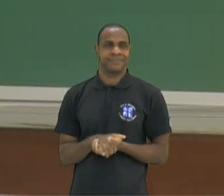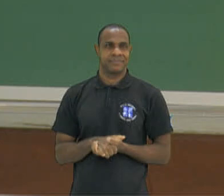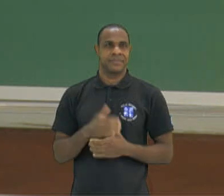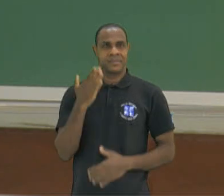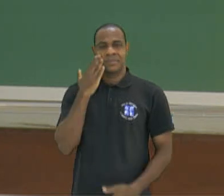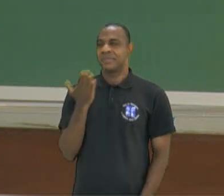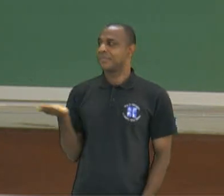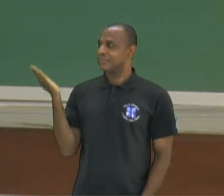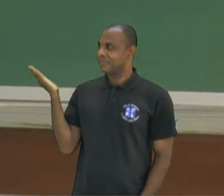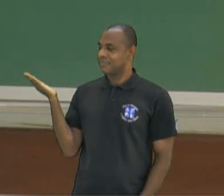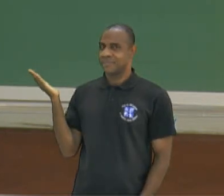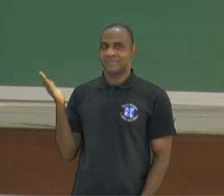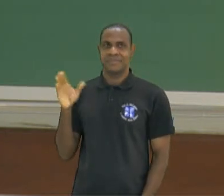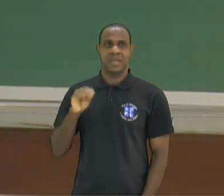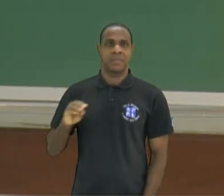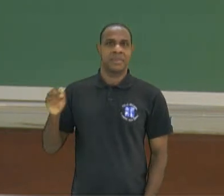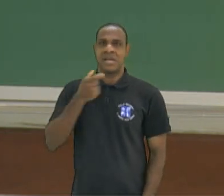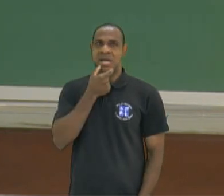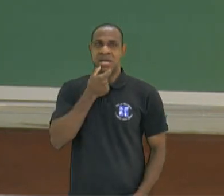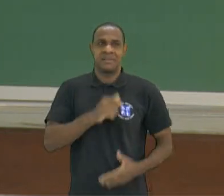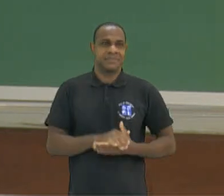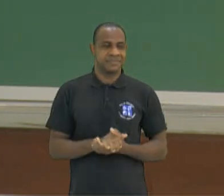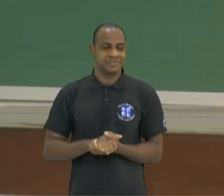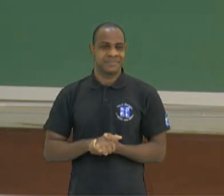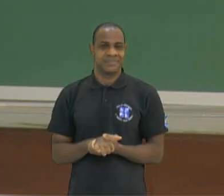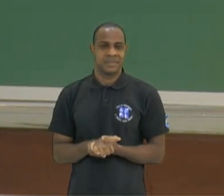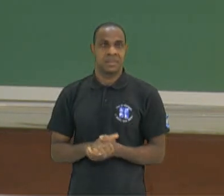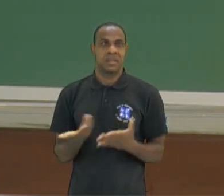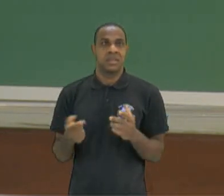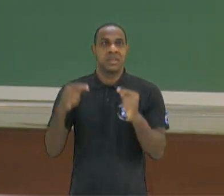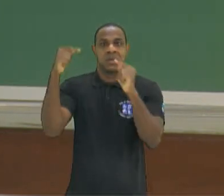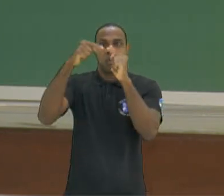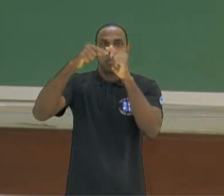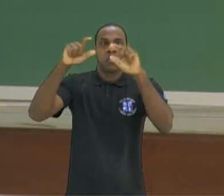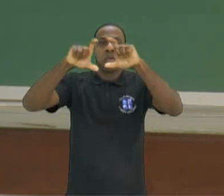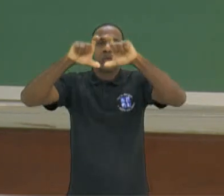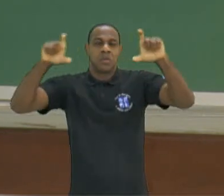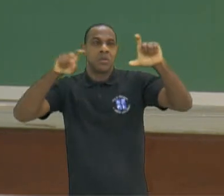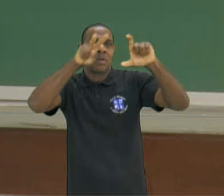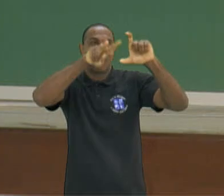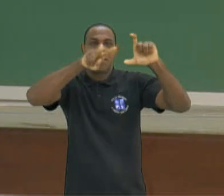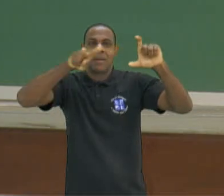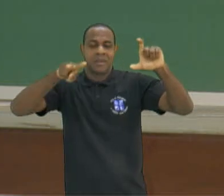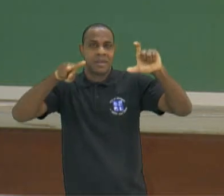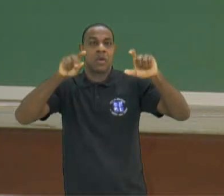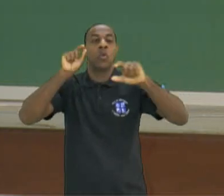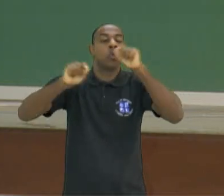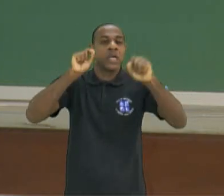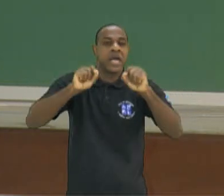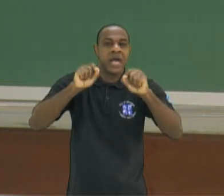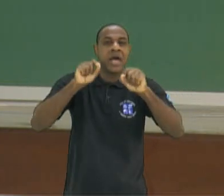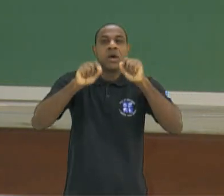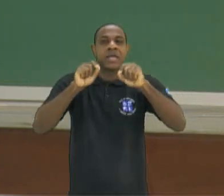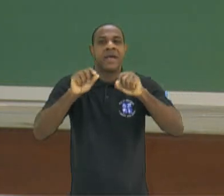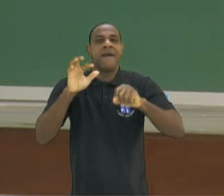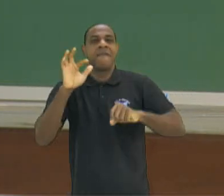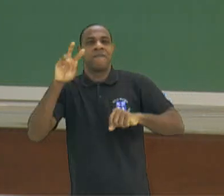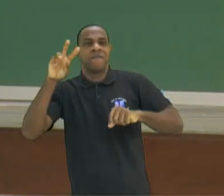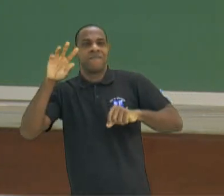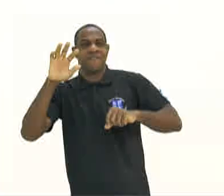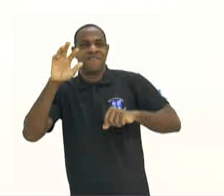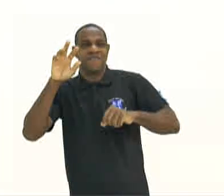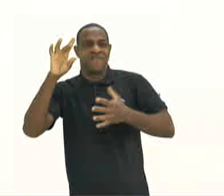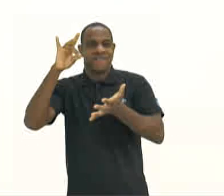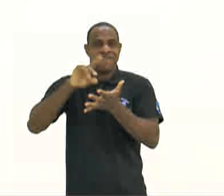Check true or false about the chart. Então, de acordo com o nosso fragmento, vamos verificar o que é verdadeiro e o que é falso.